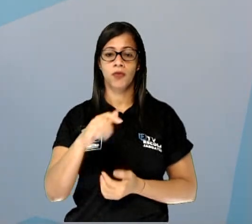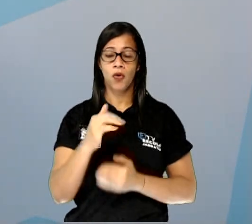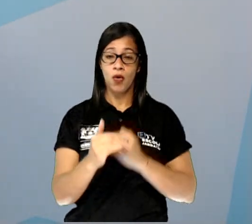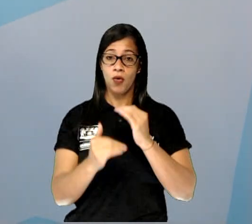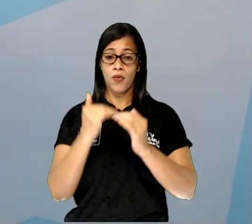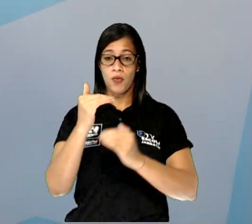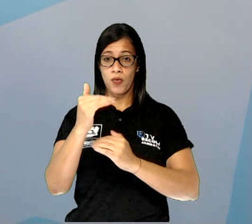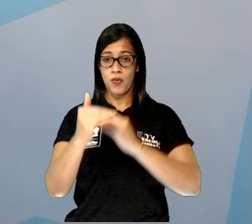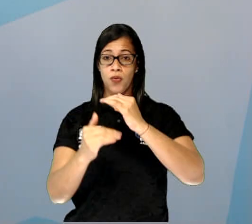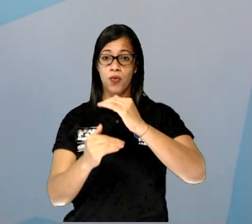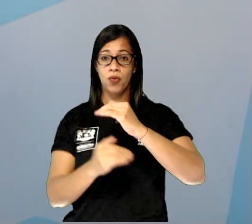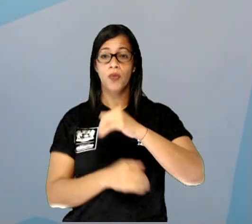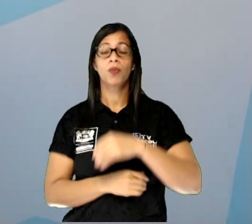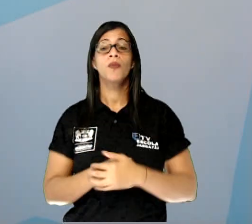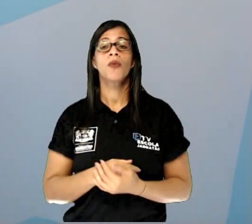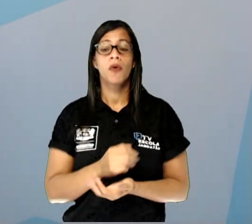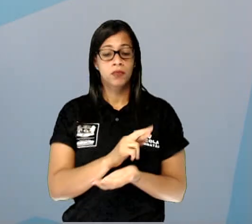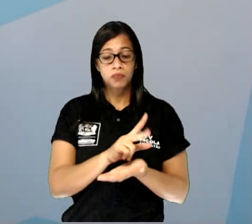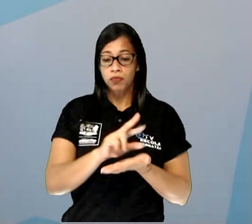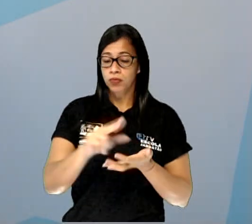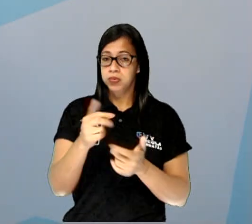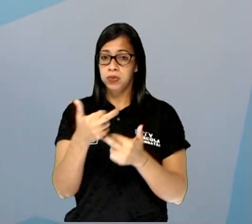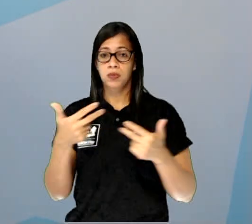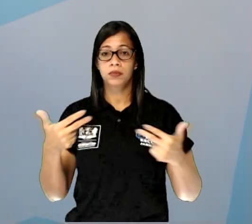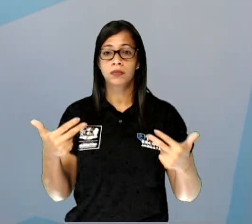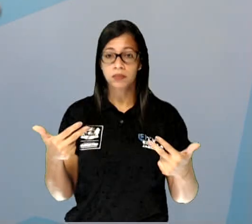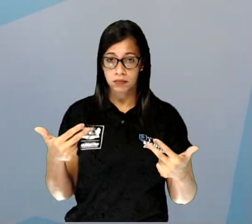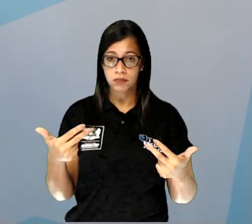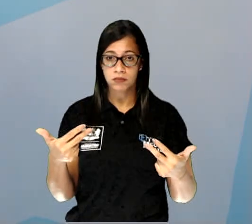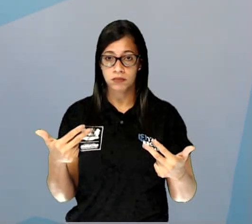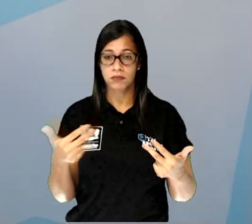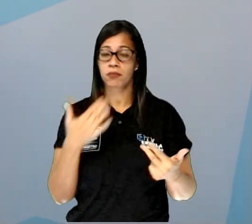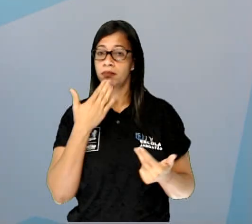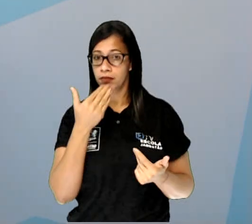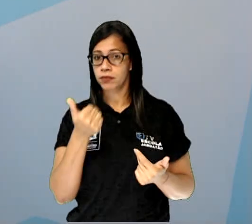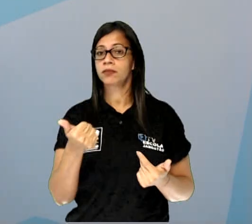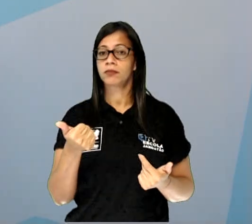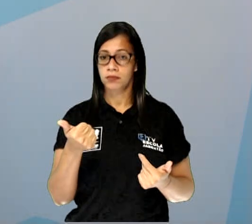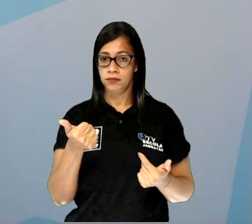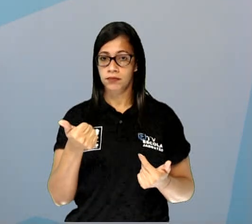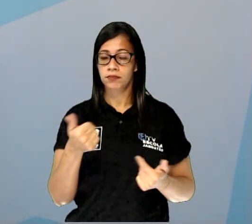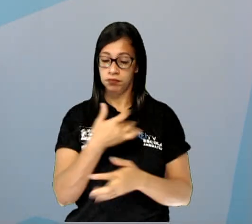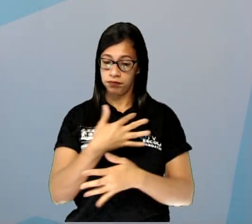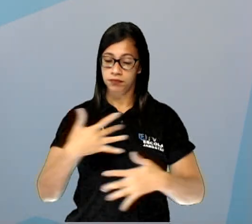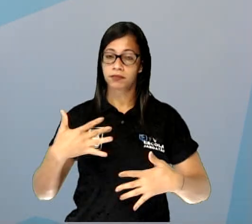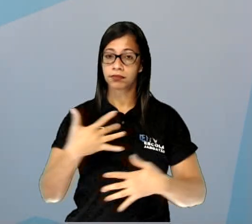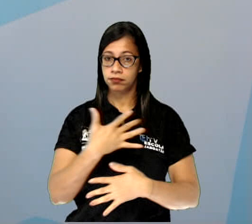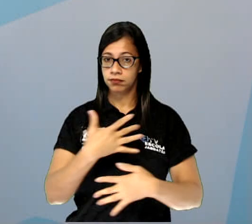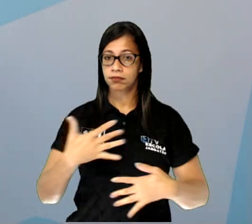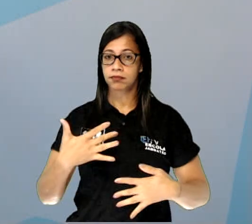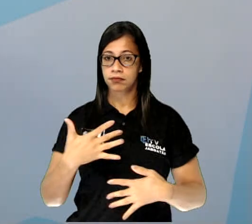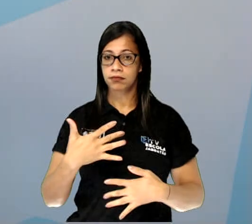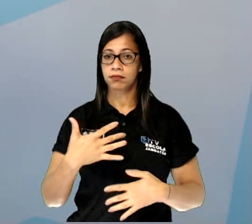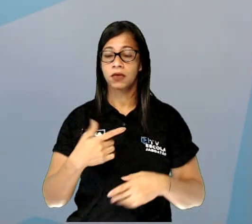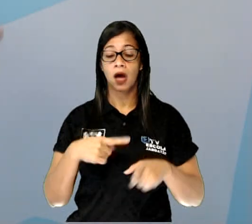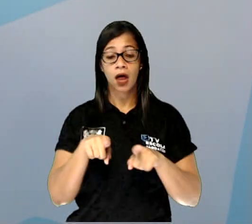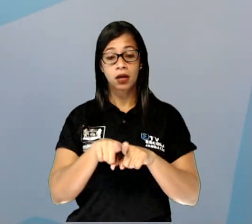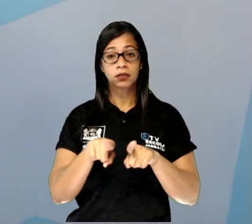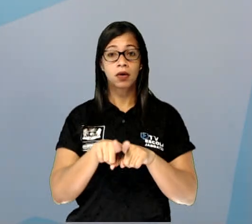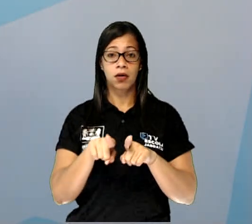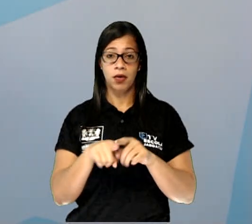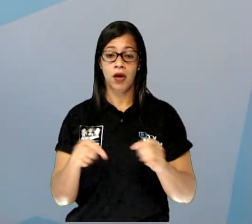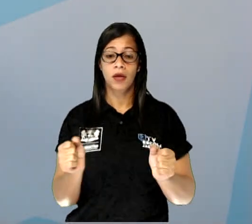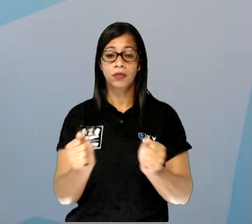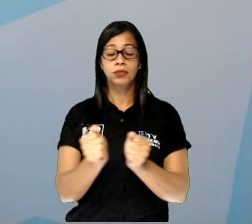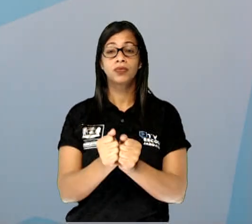canais e outras obras sanitárias que melhoraram. Também estabeleceu uma aliança política com os senhores de engenho de Pernambuco. Incentivou o estudo